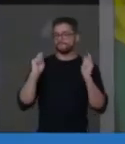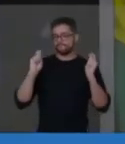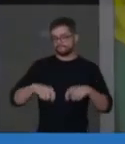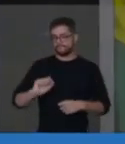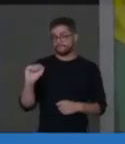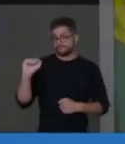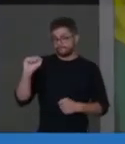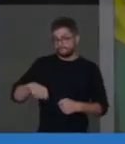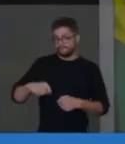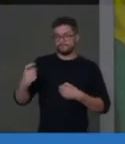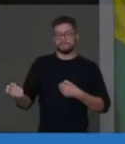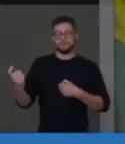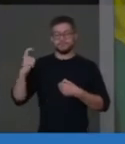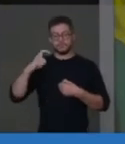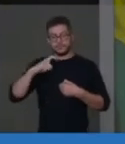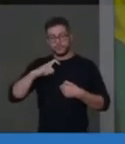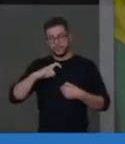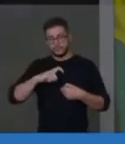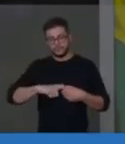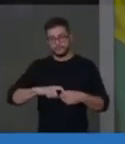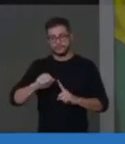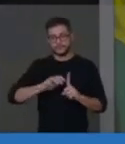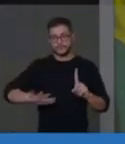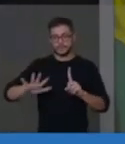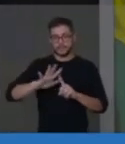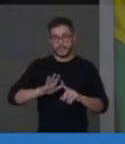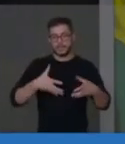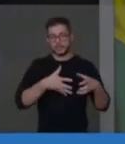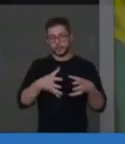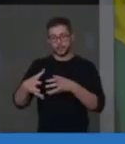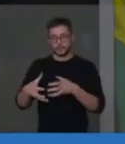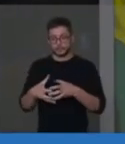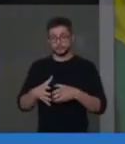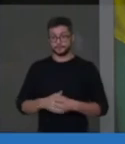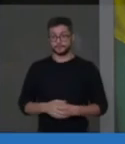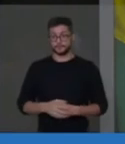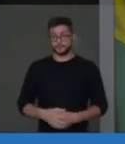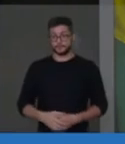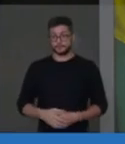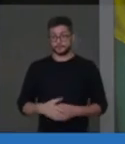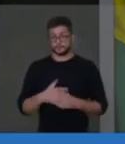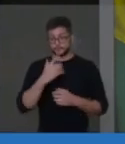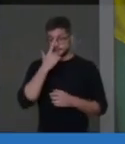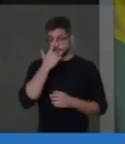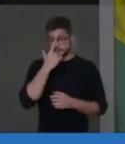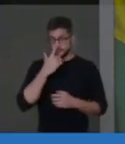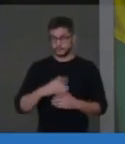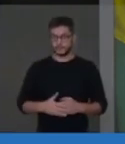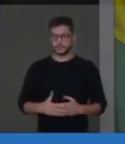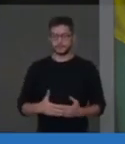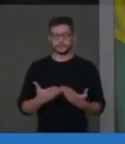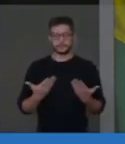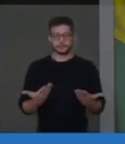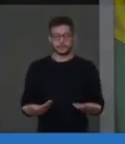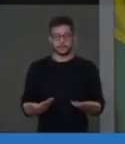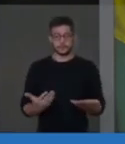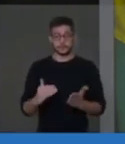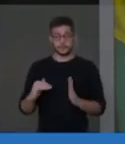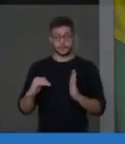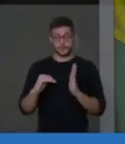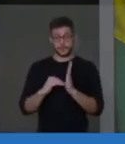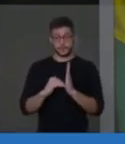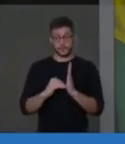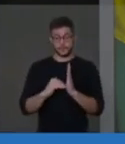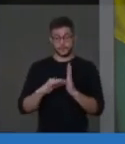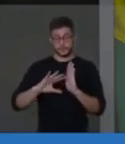efetiva após o resgate de reprimendas a ele impostas. Desta feita, a aprovação da emenda do Senado número